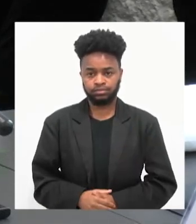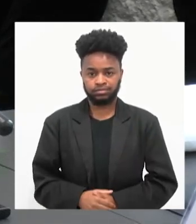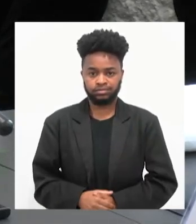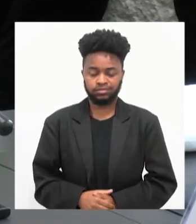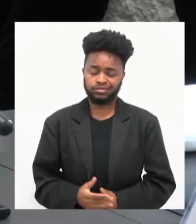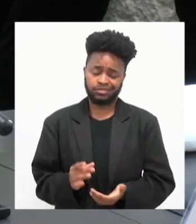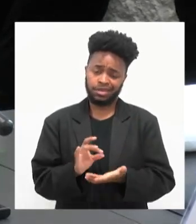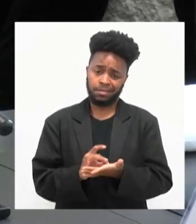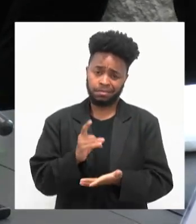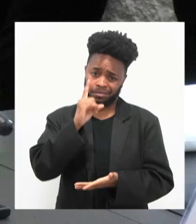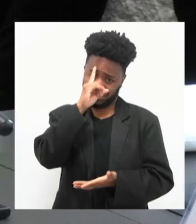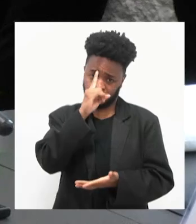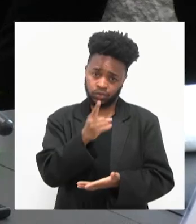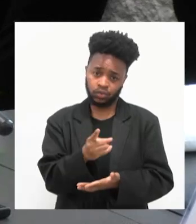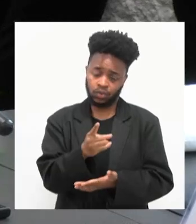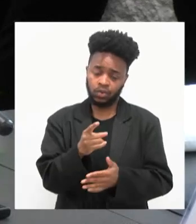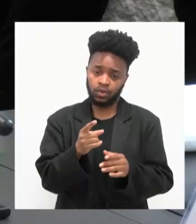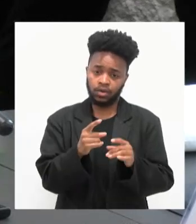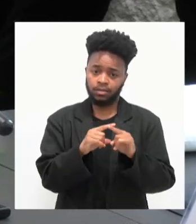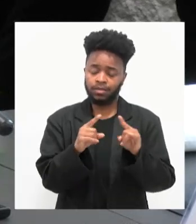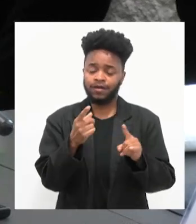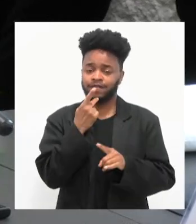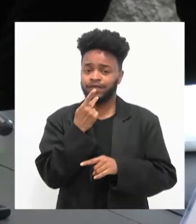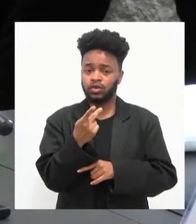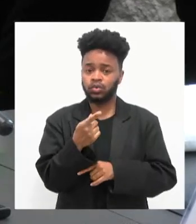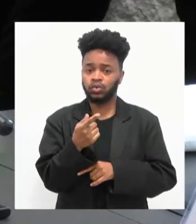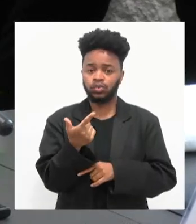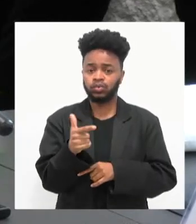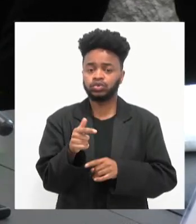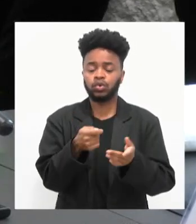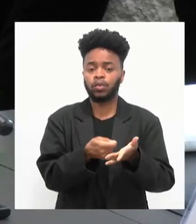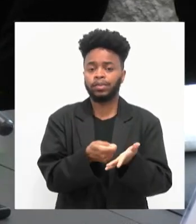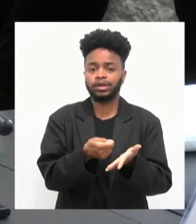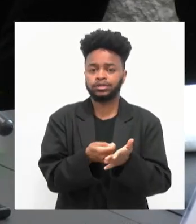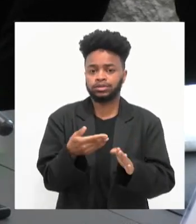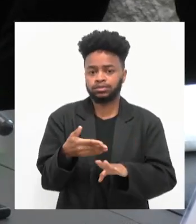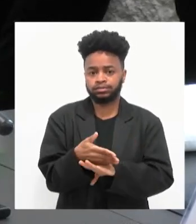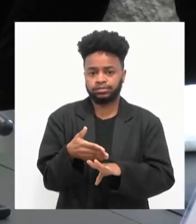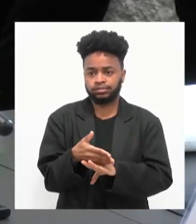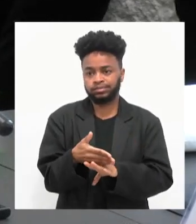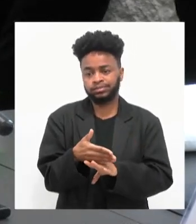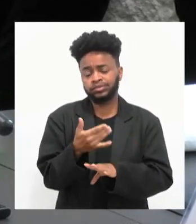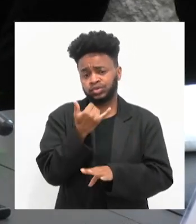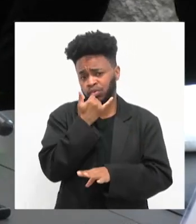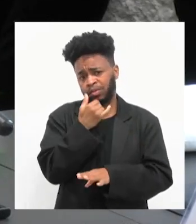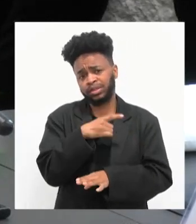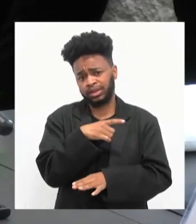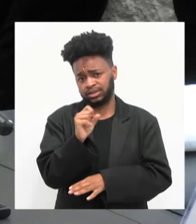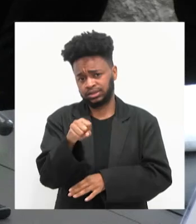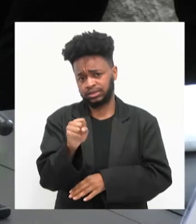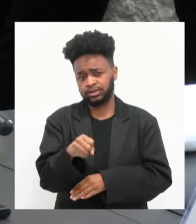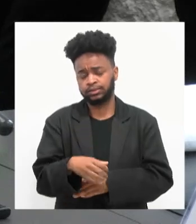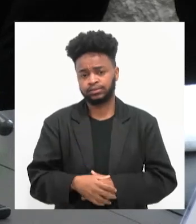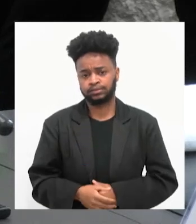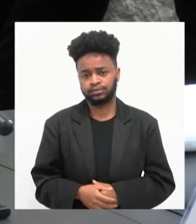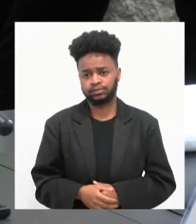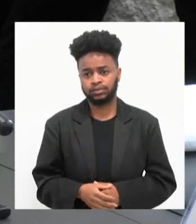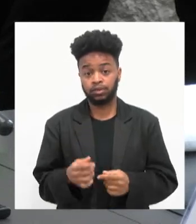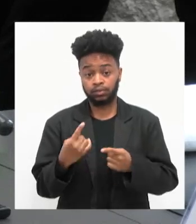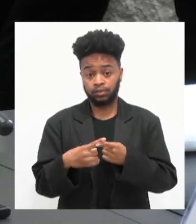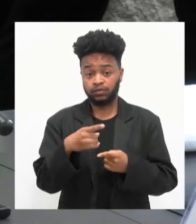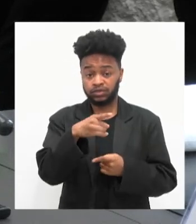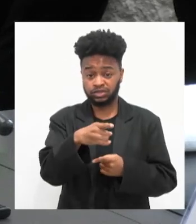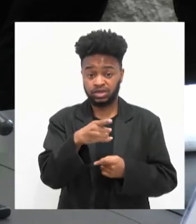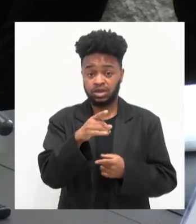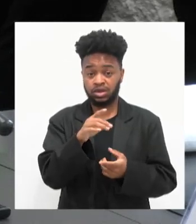que mandou, dizendo lá que não tinha obrigação de estar. Desculpa, tinha sim. O senhor é o órgão